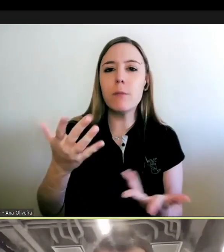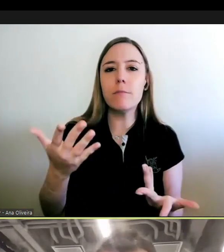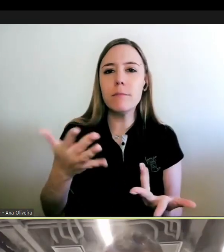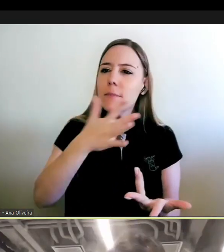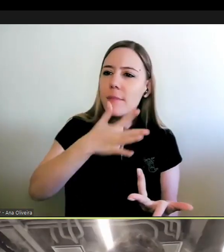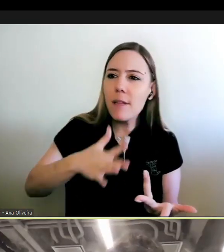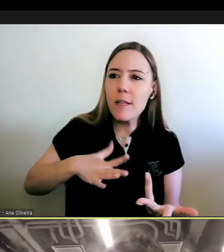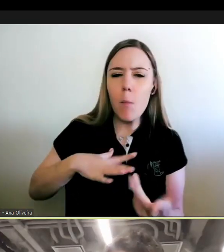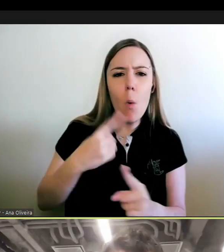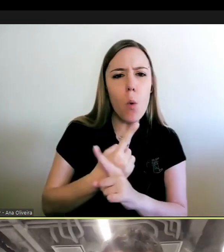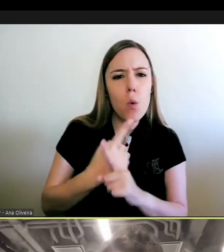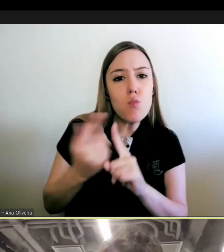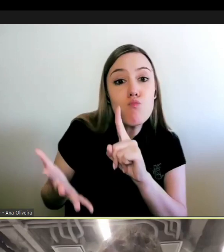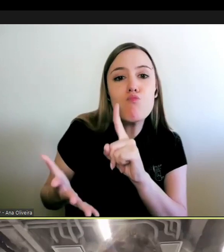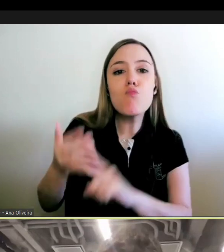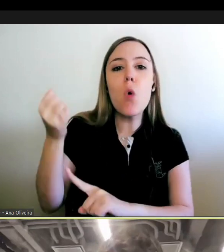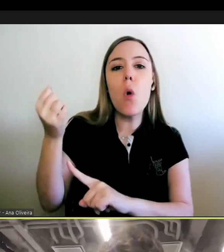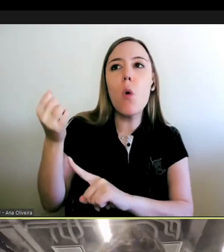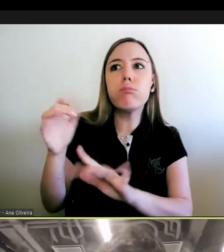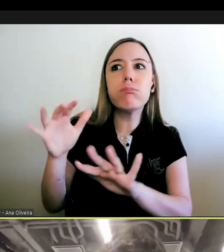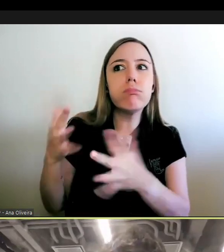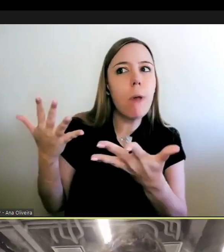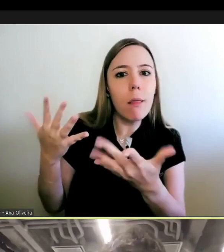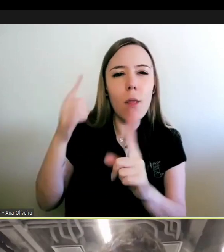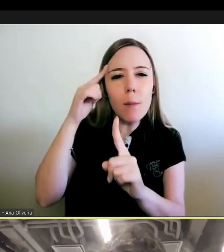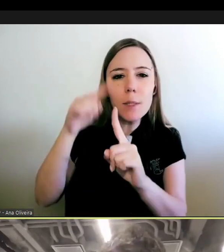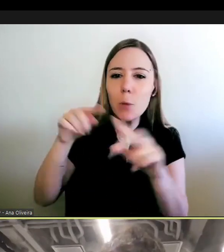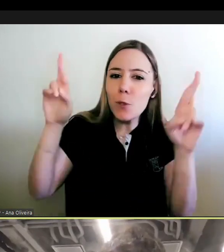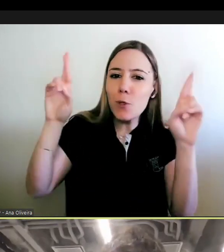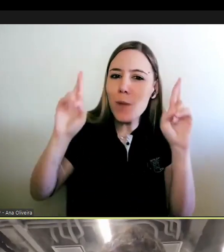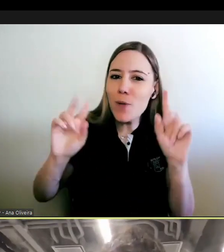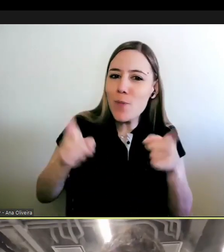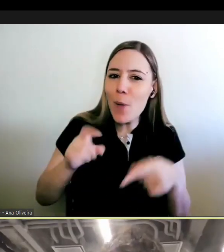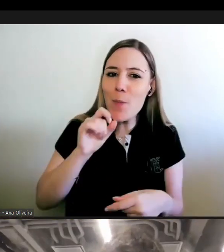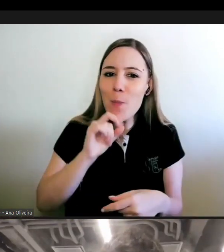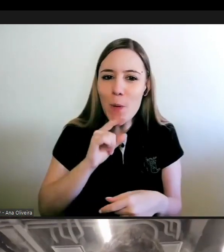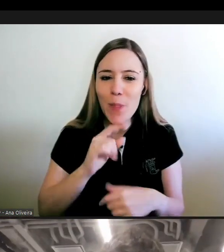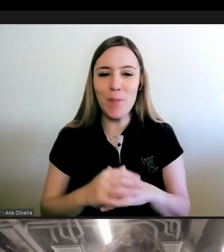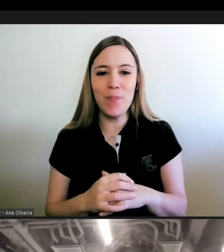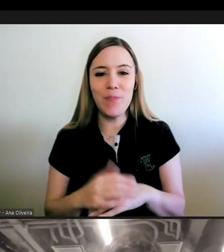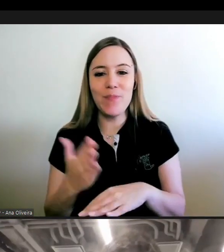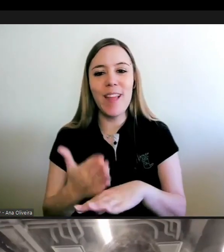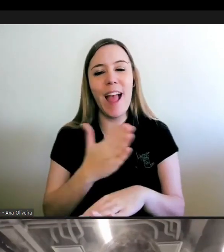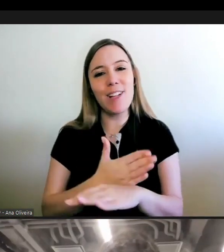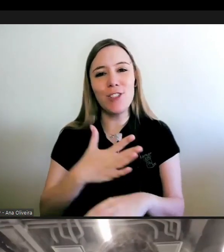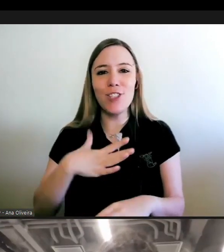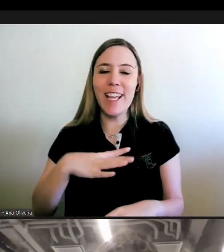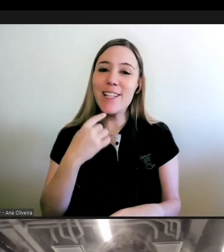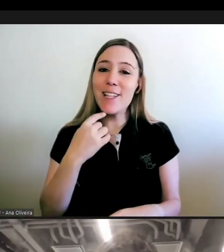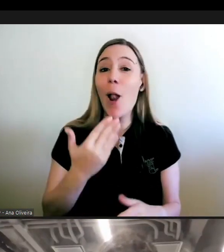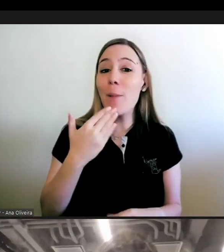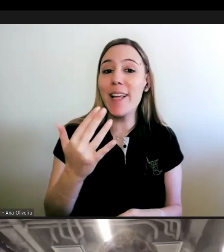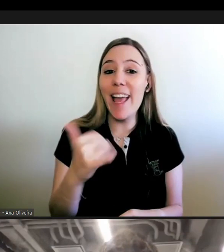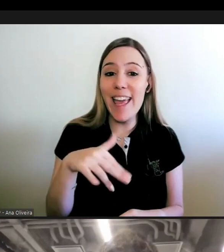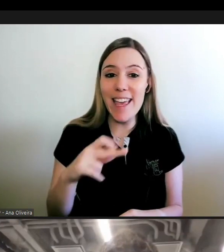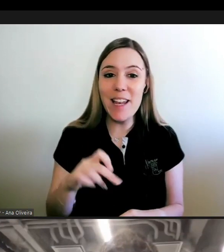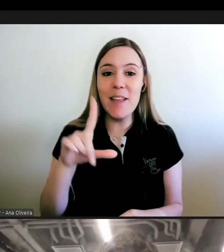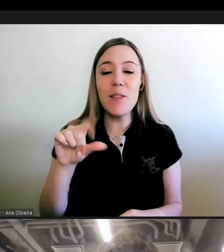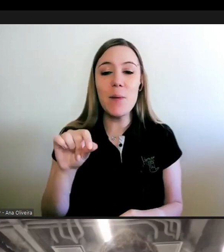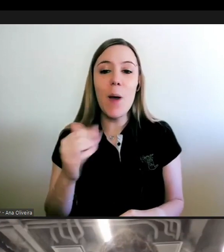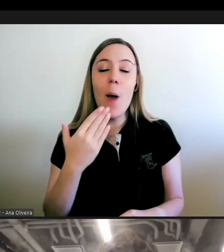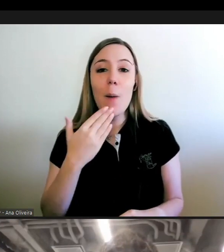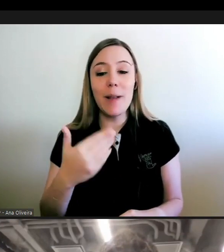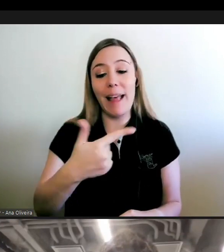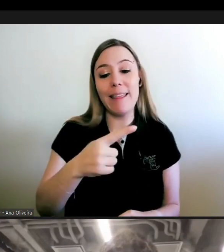pequenas vitórias que nos ajudem a começar com talvez alguma esperança. Antes de mais, obrigada ao INA, obrigada